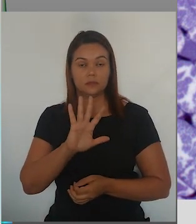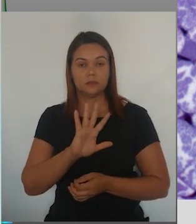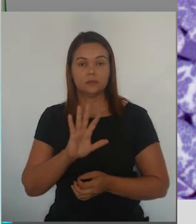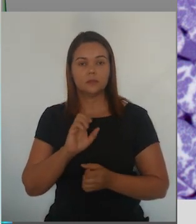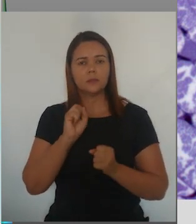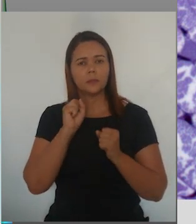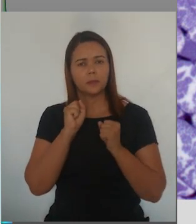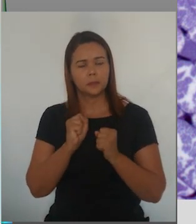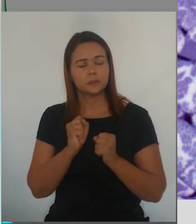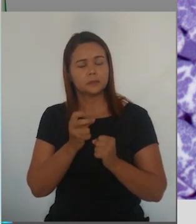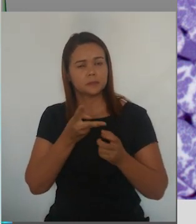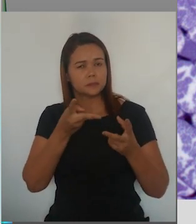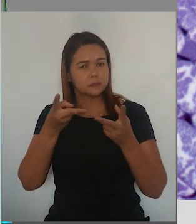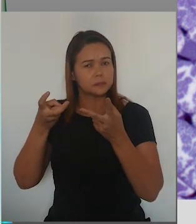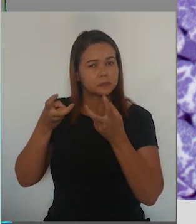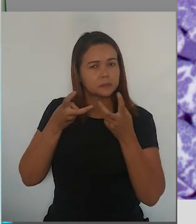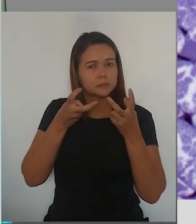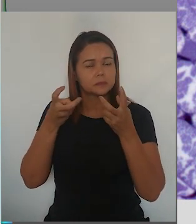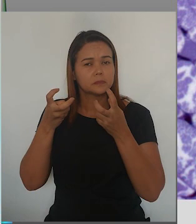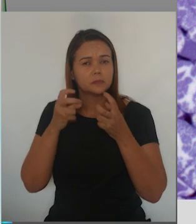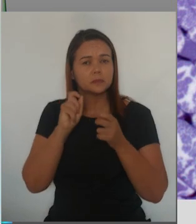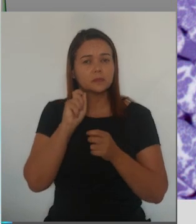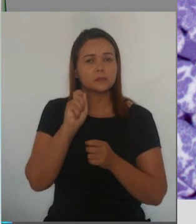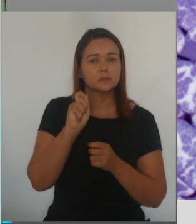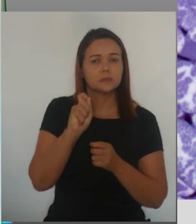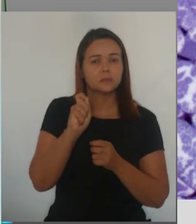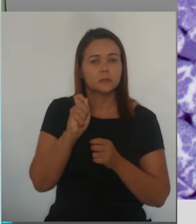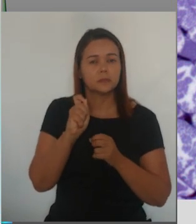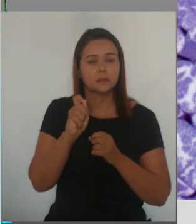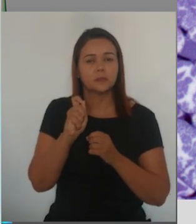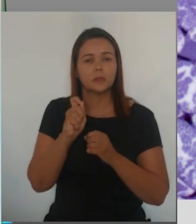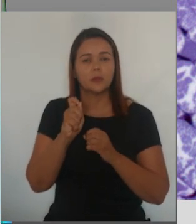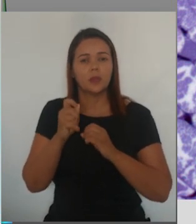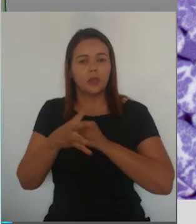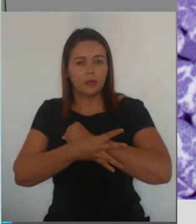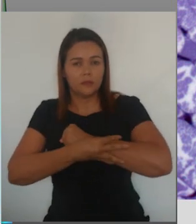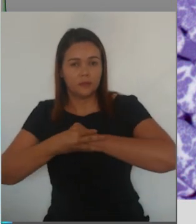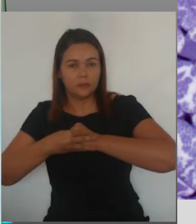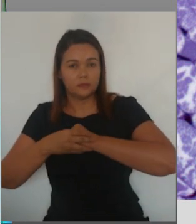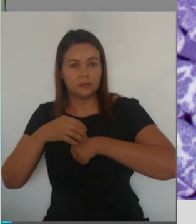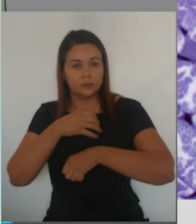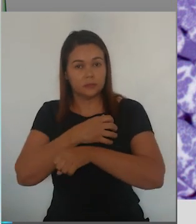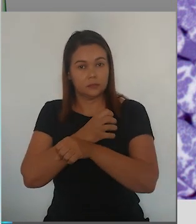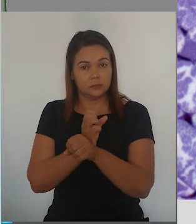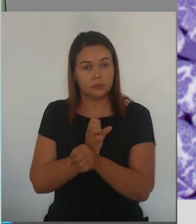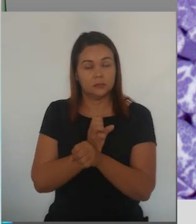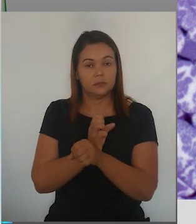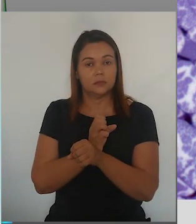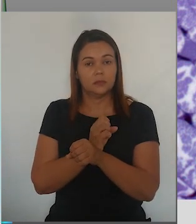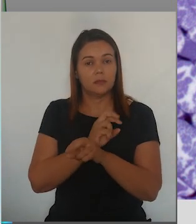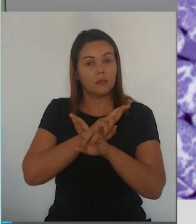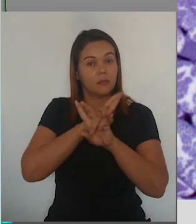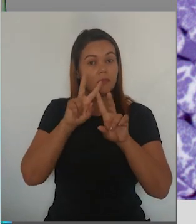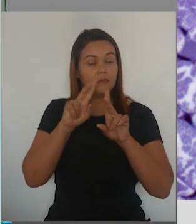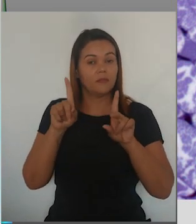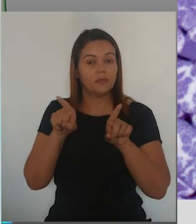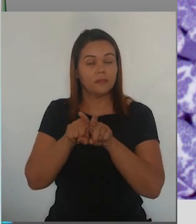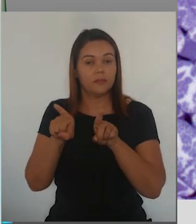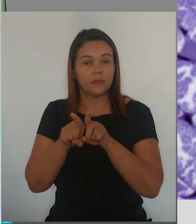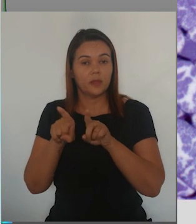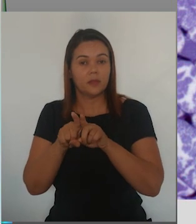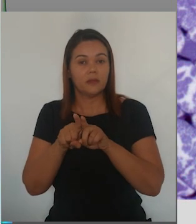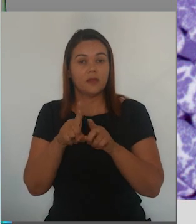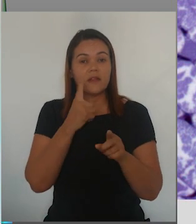Na imagem, pode-se identificar os tipos de fibras esqueléticas distintas em fibras vermelhas de